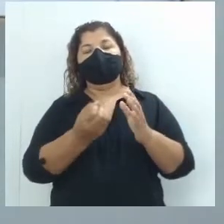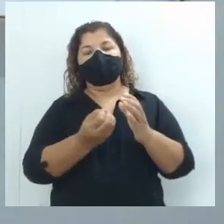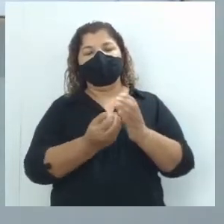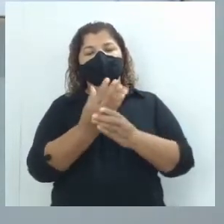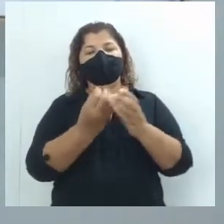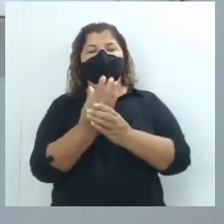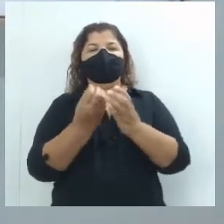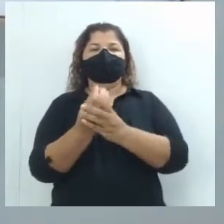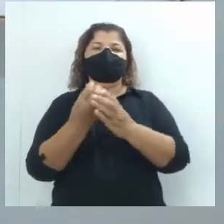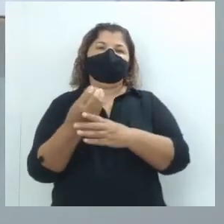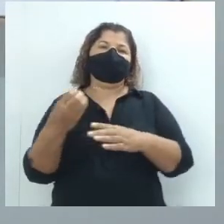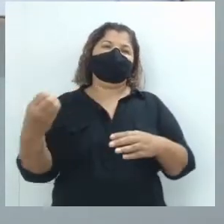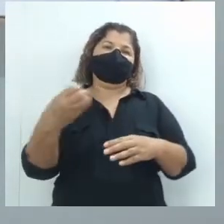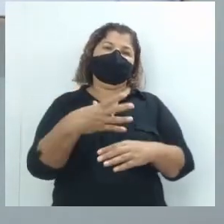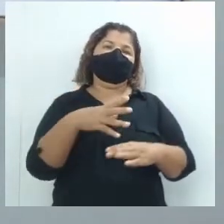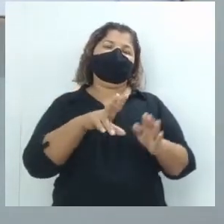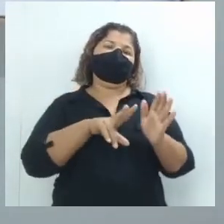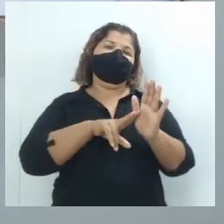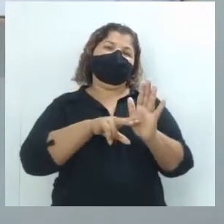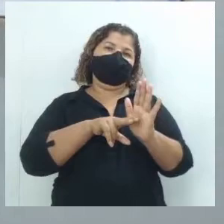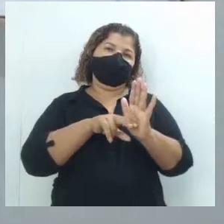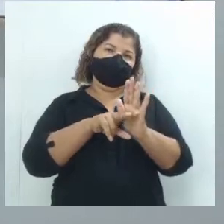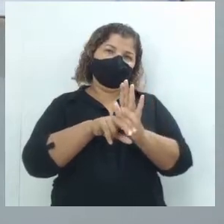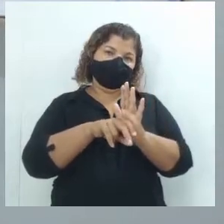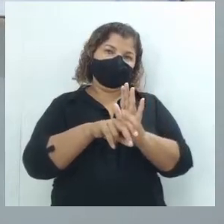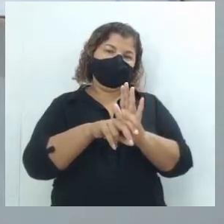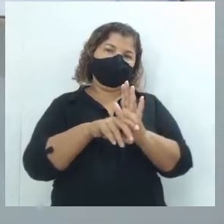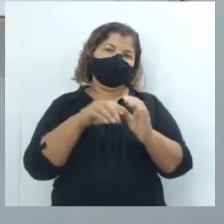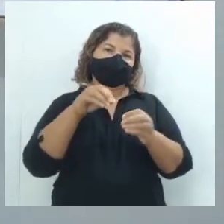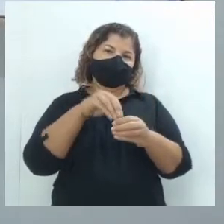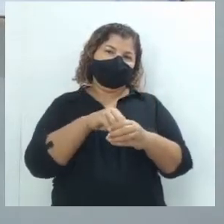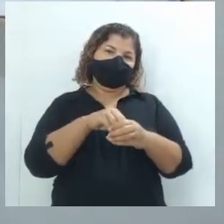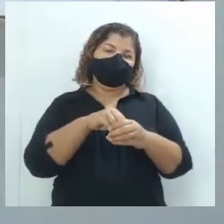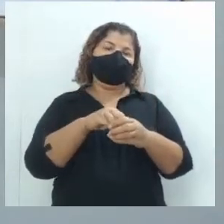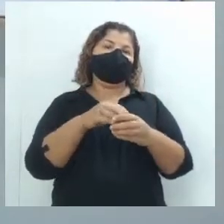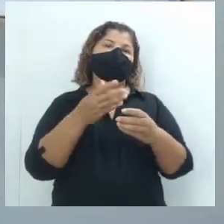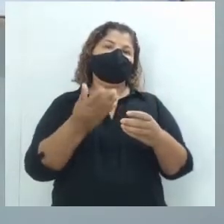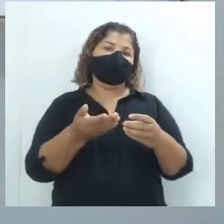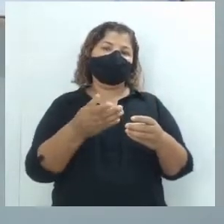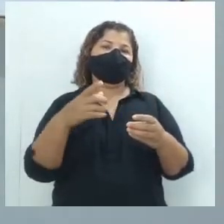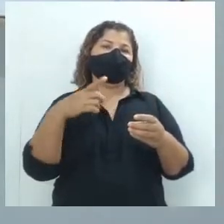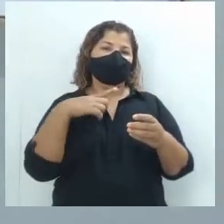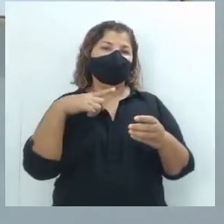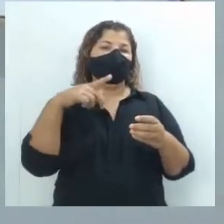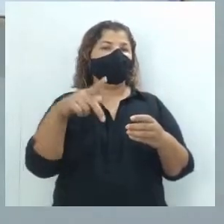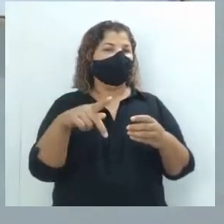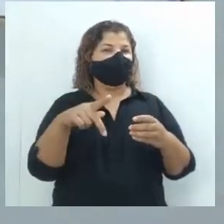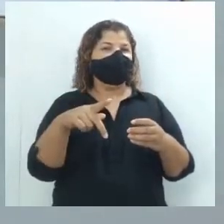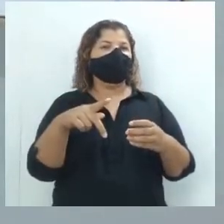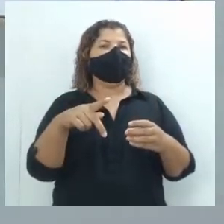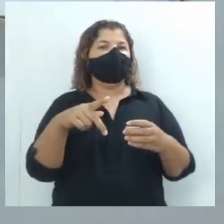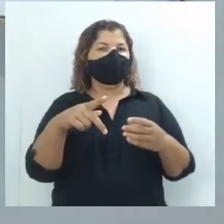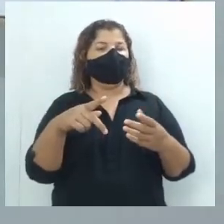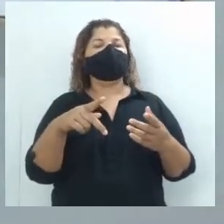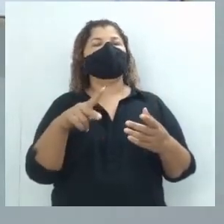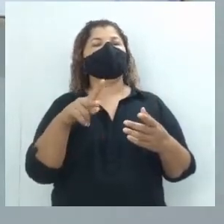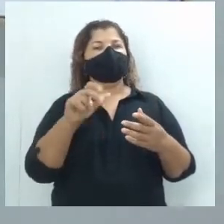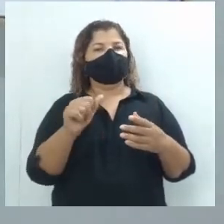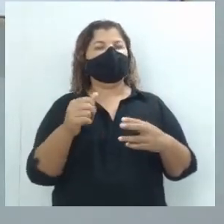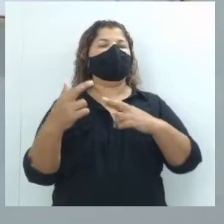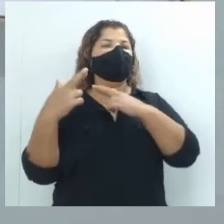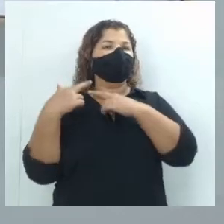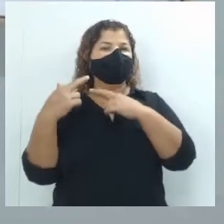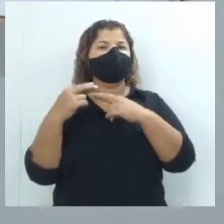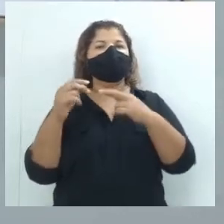vírus. Essas proteínas que são formadas dentro da célula, mas são proteínas de vírus, elas vão ser responsáveis